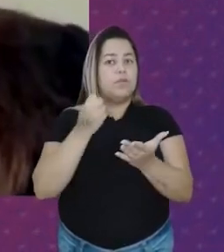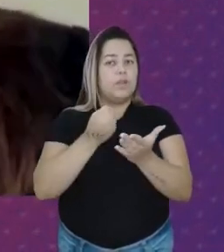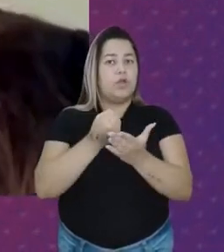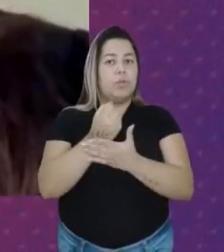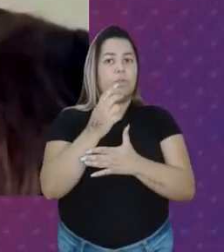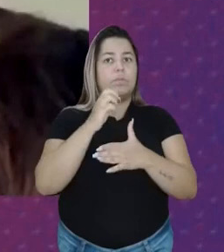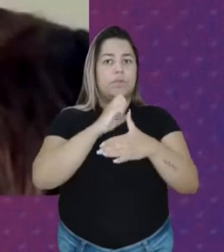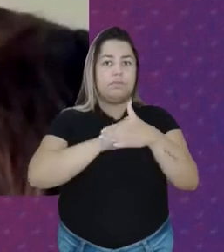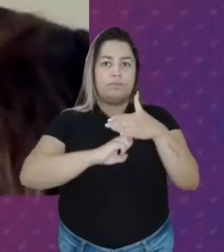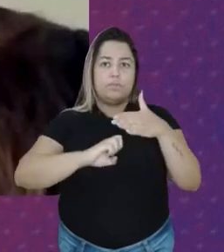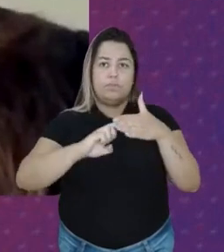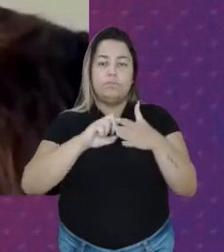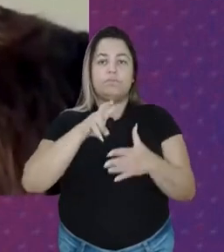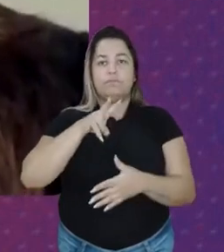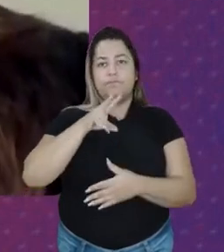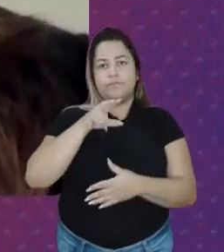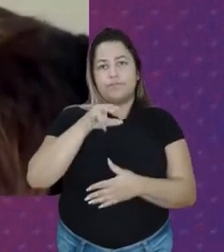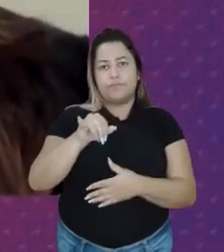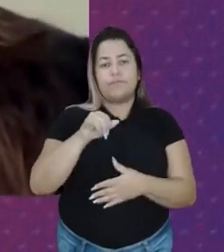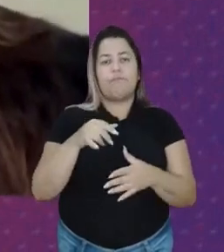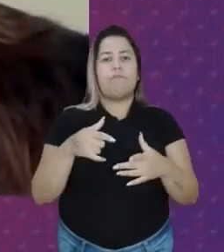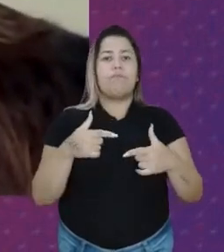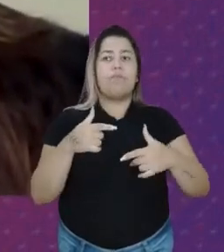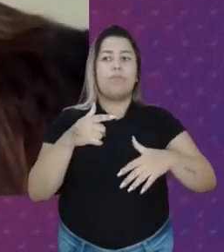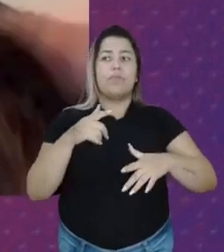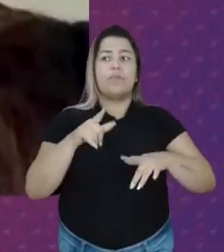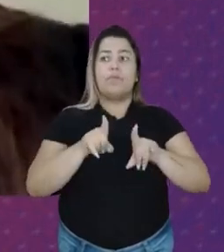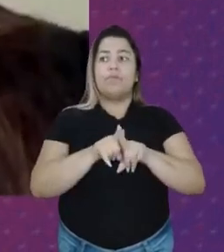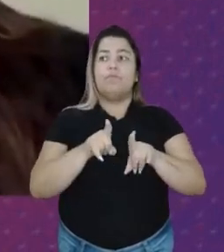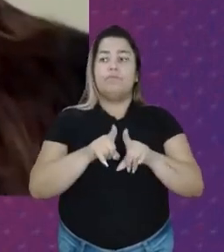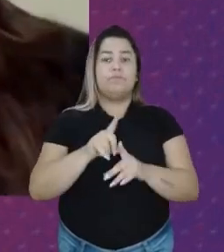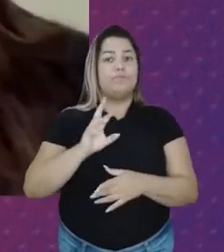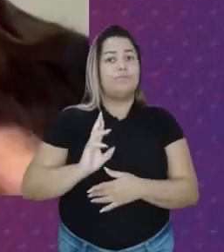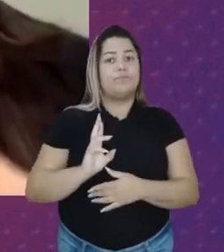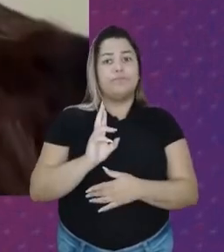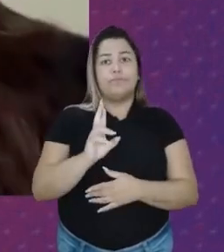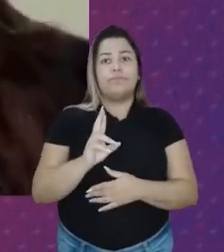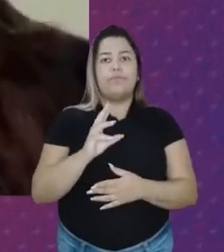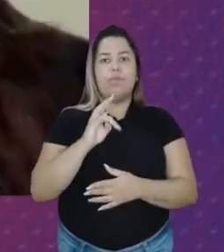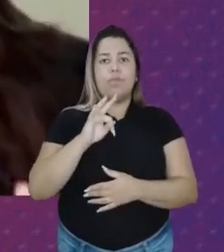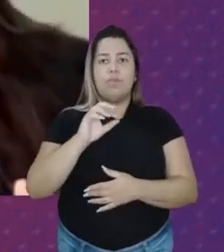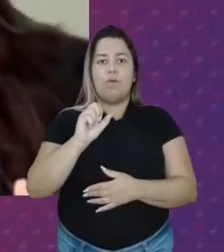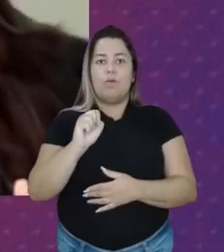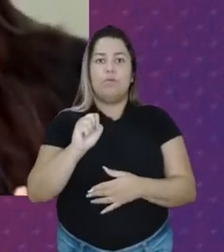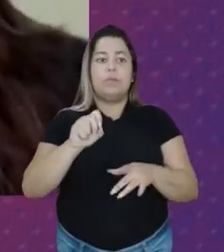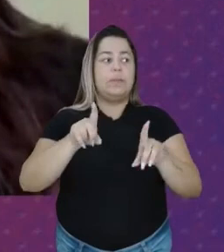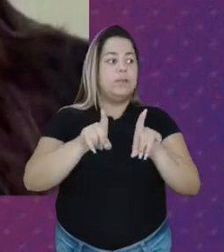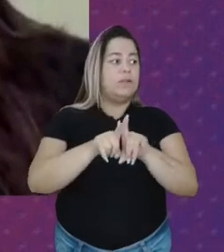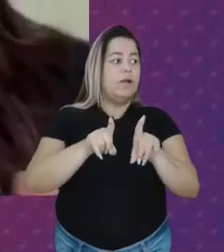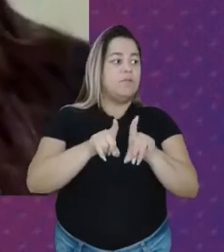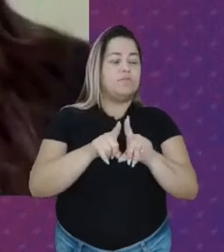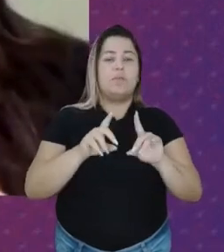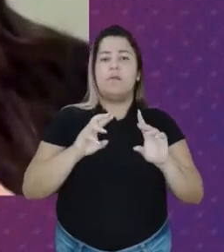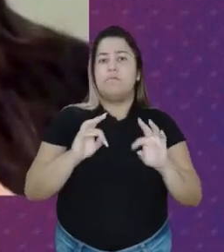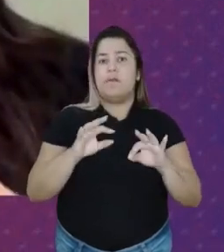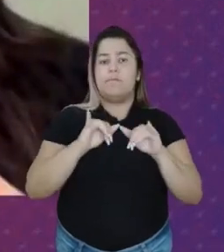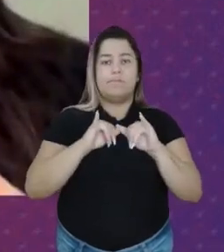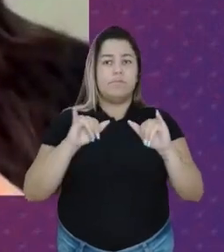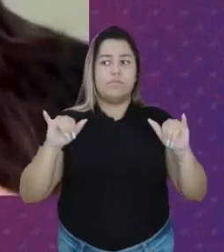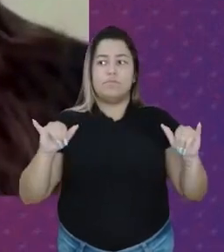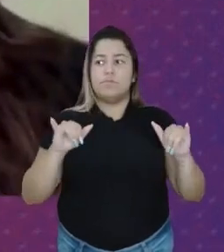empresa, que vai, de alguma forma, fazer a prestação de contas já, vai estar tudo ali